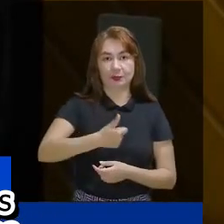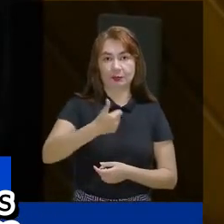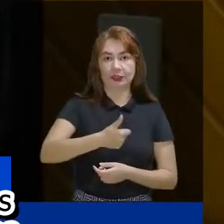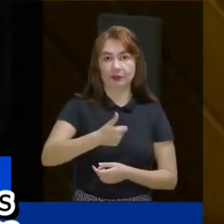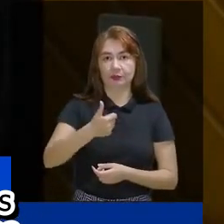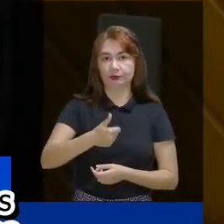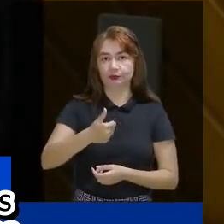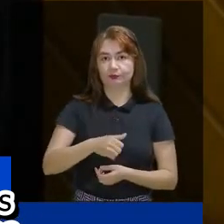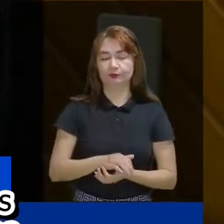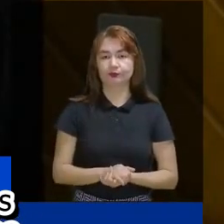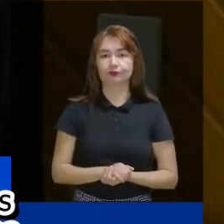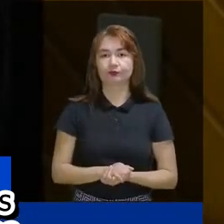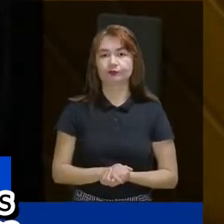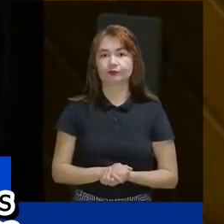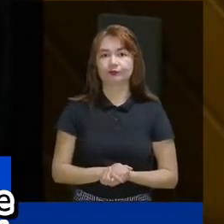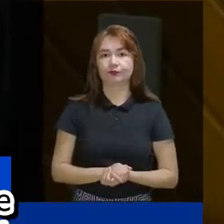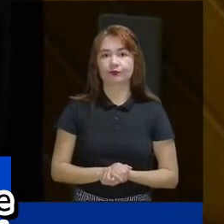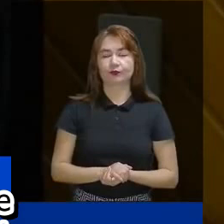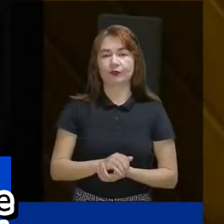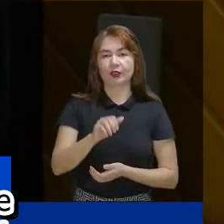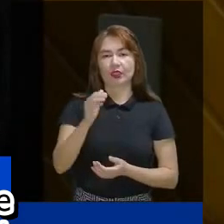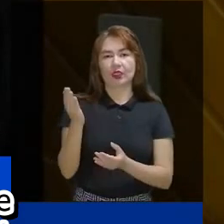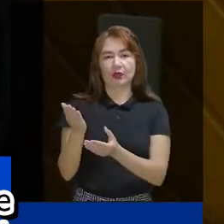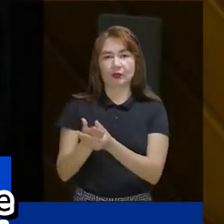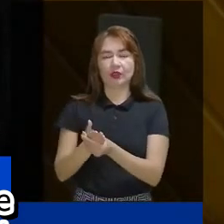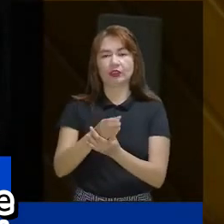da ação